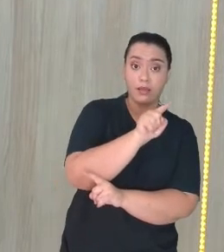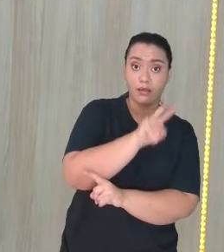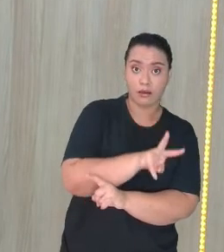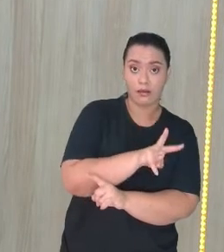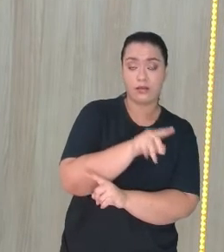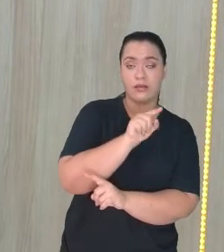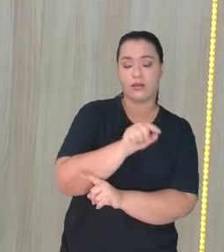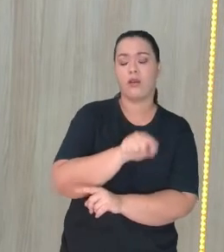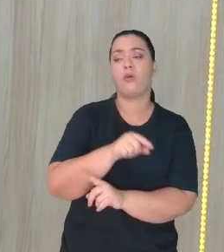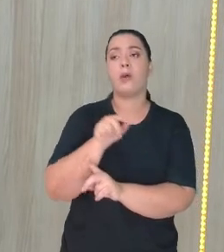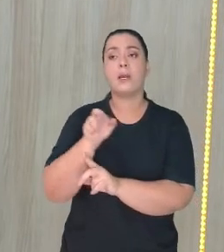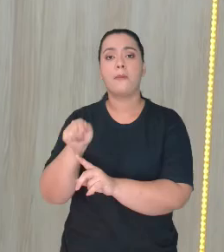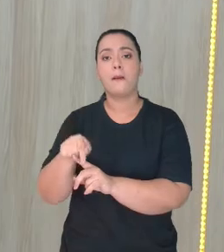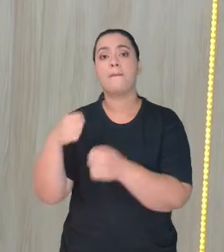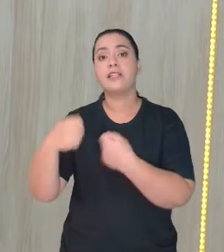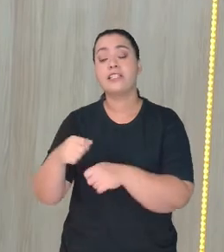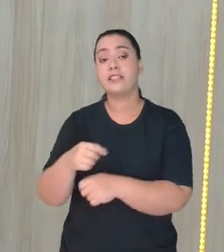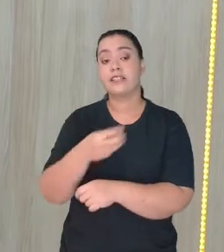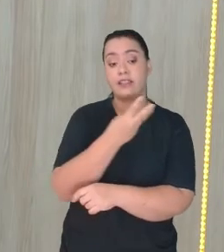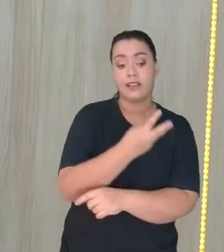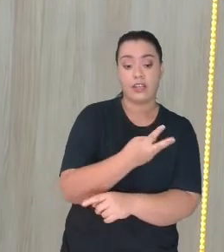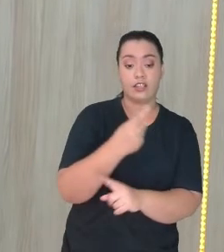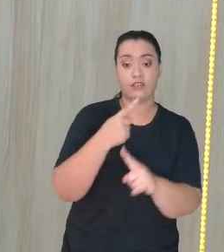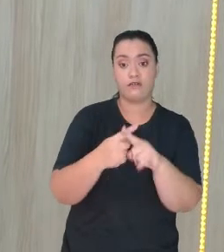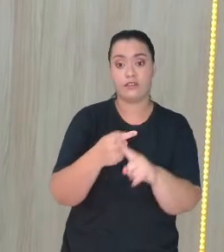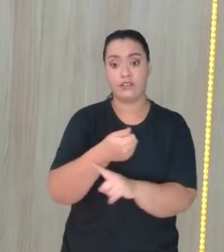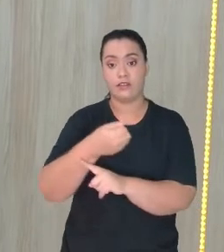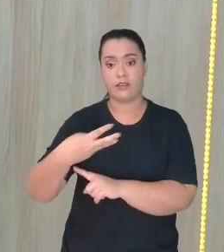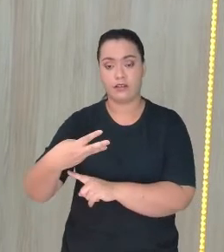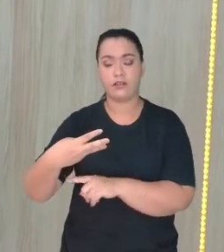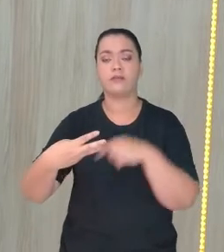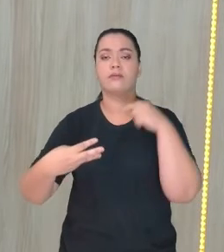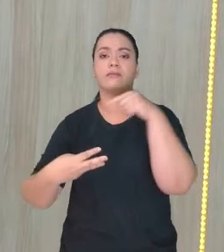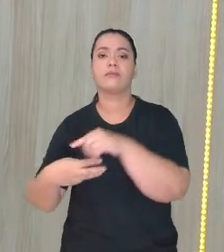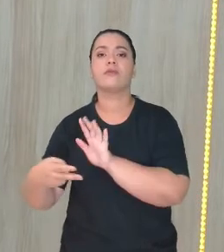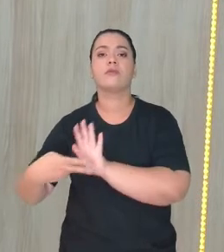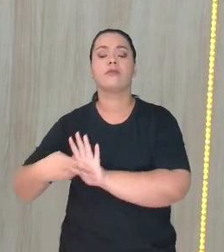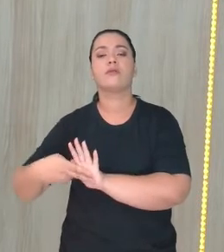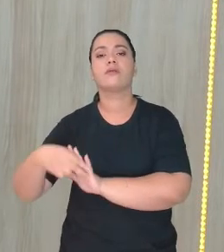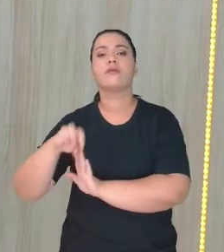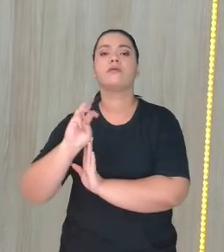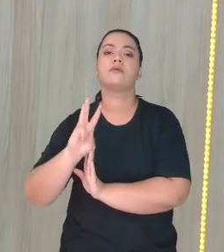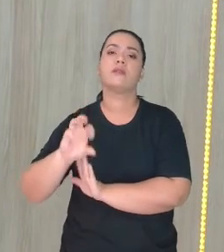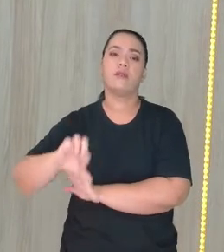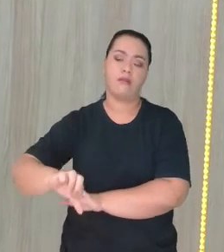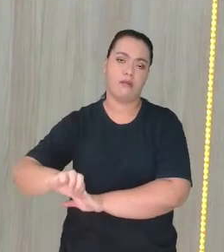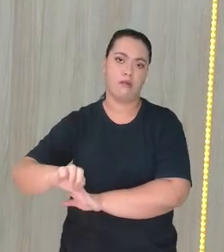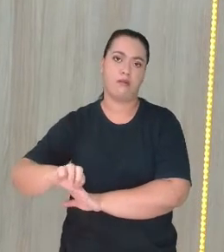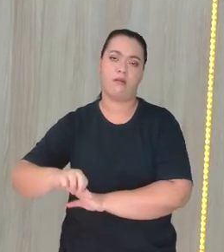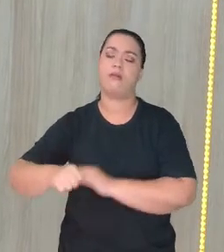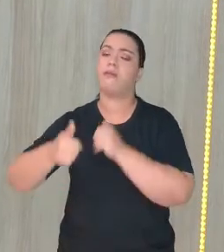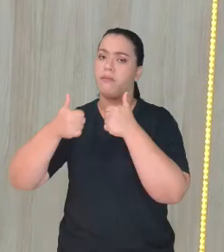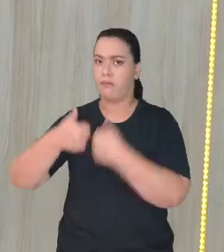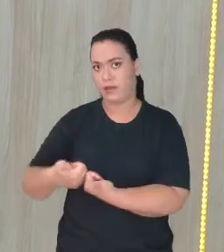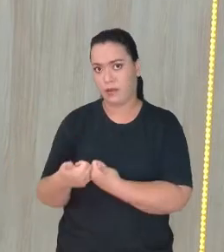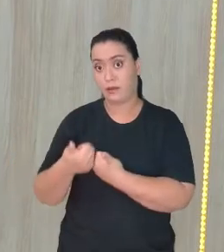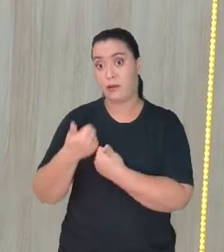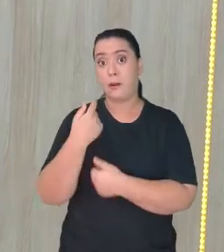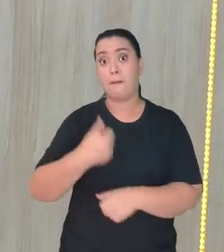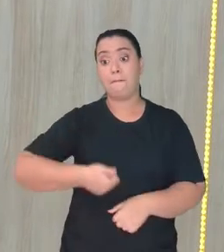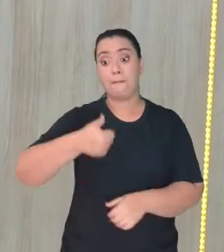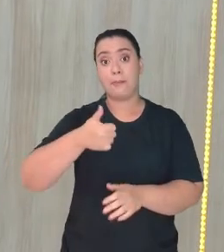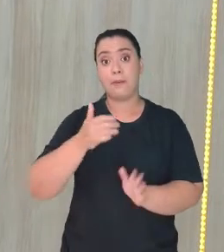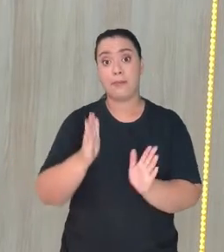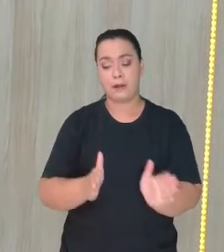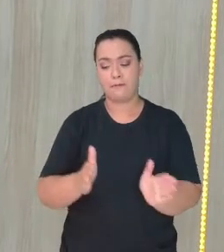que ter o triplo. Então, 3 vezes 13 dá igual a 39. Belezinha, primeira parte